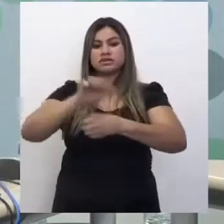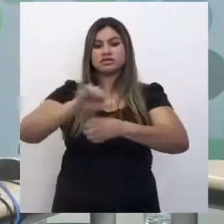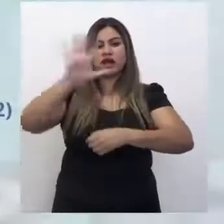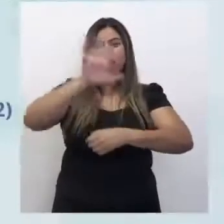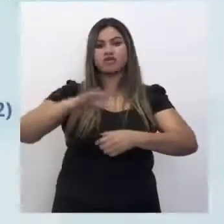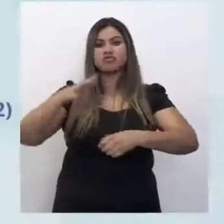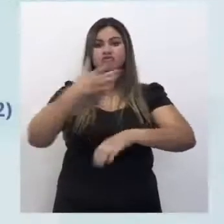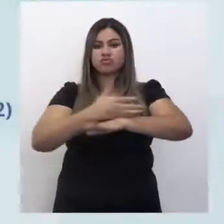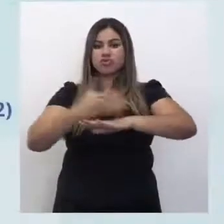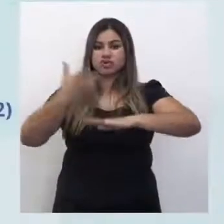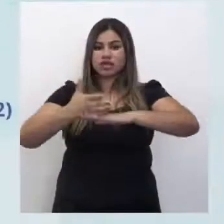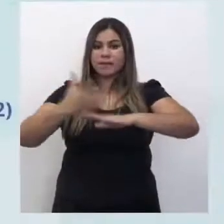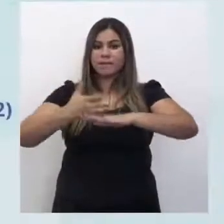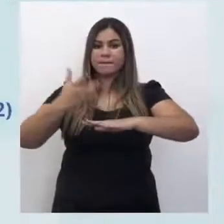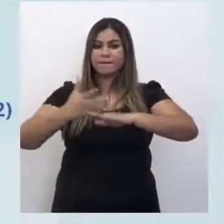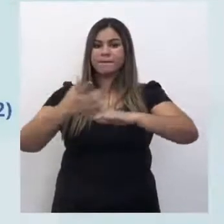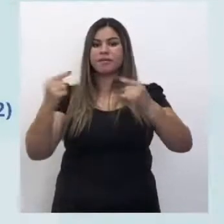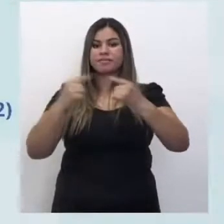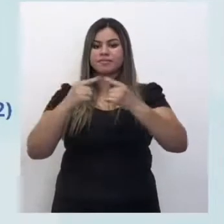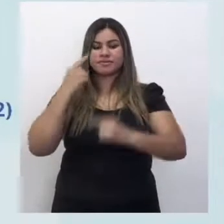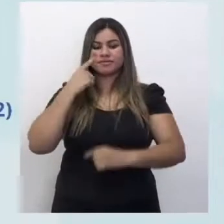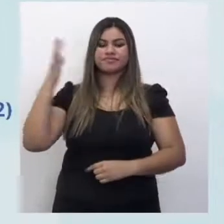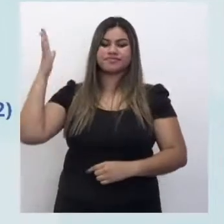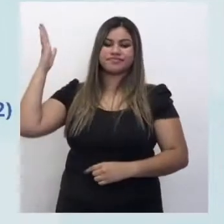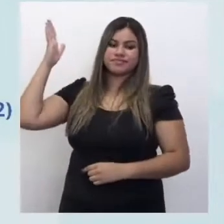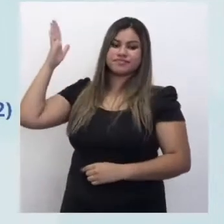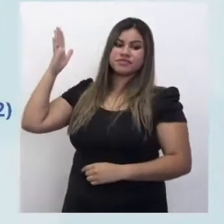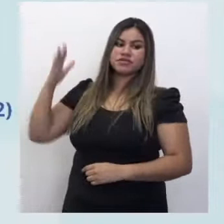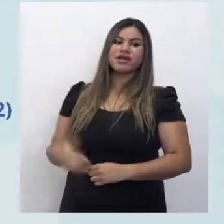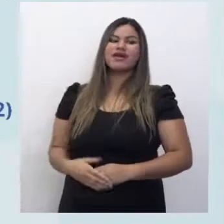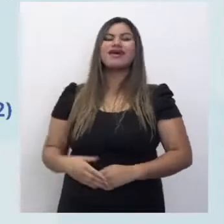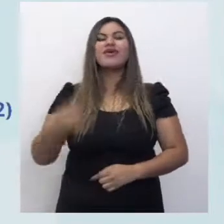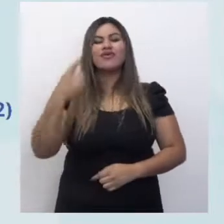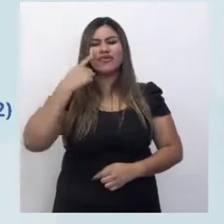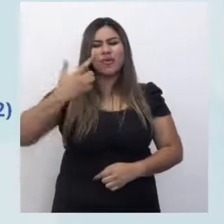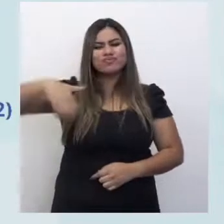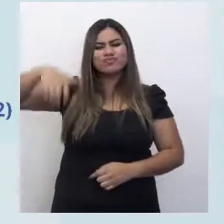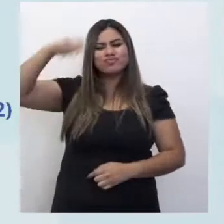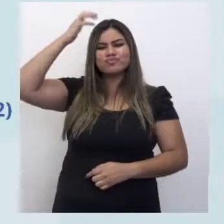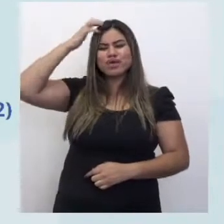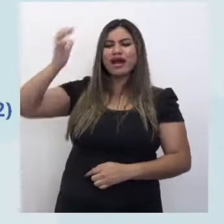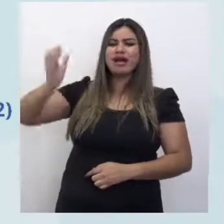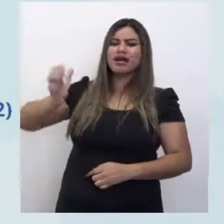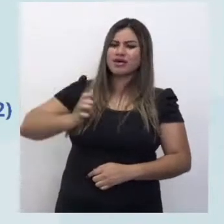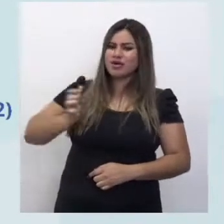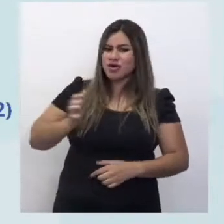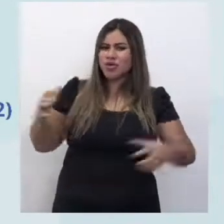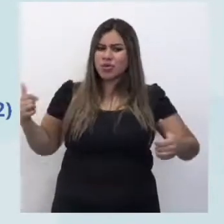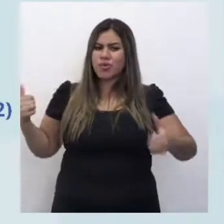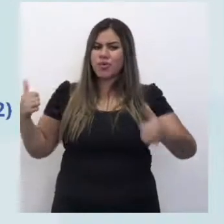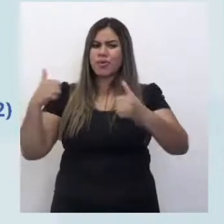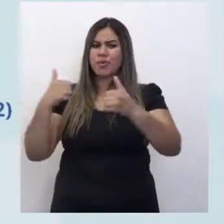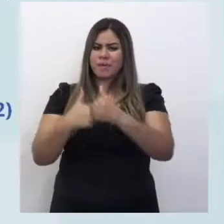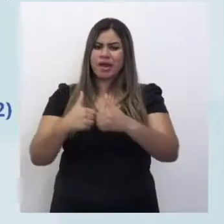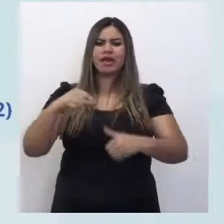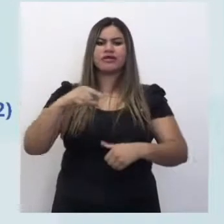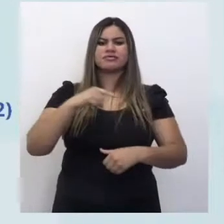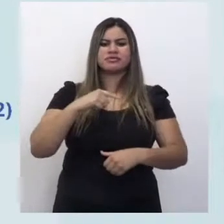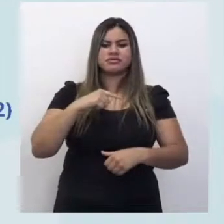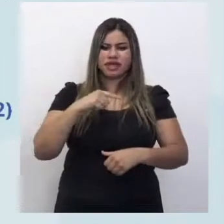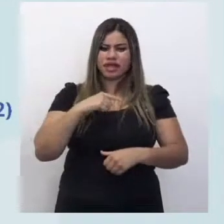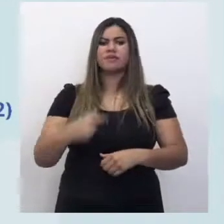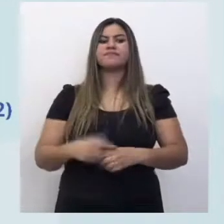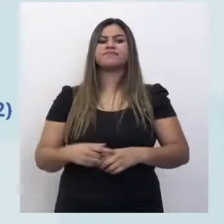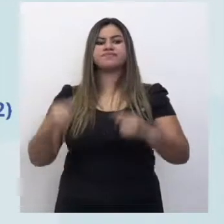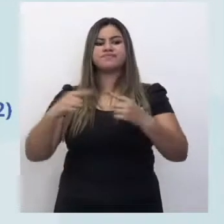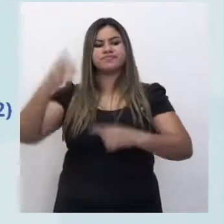lá. Apesar de o clero e a nobreza se aproximarem, antagonizando com os reis e a burguesia em diversos